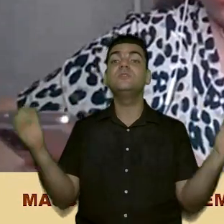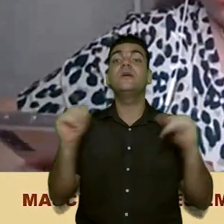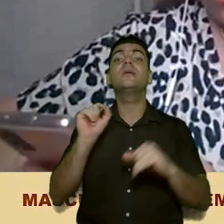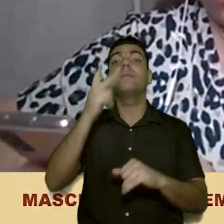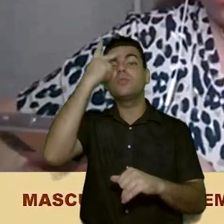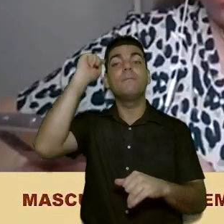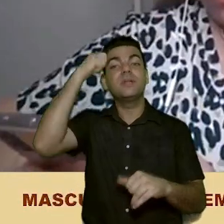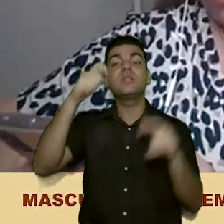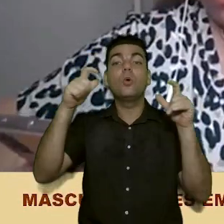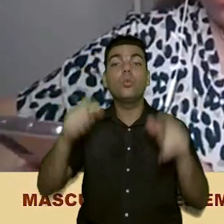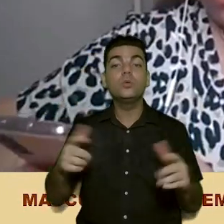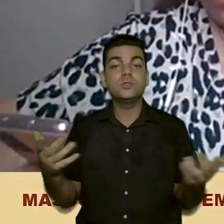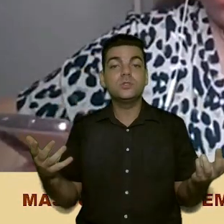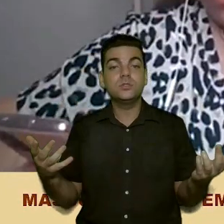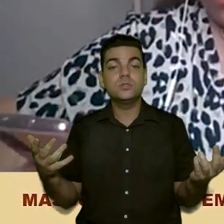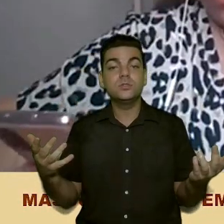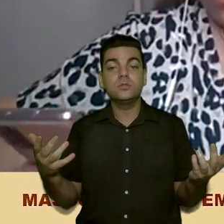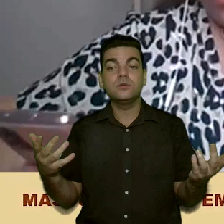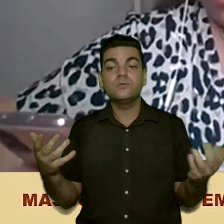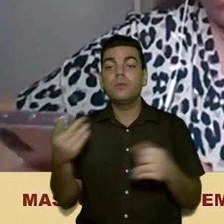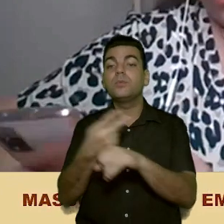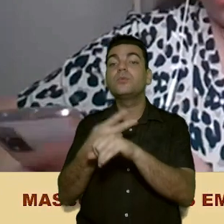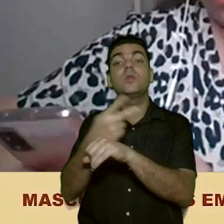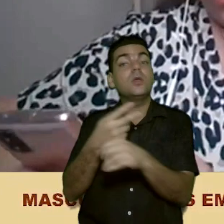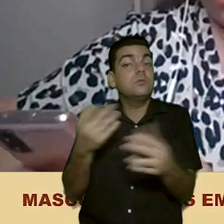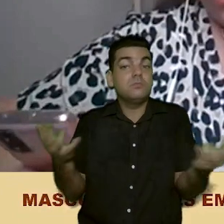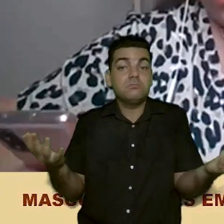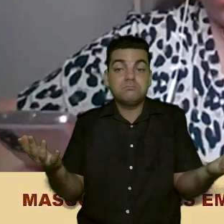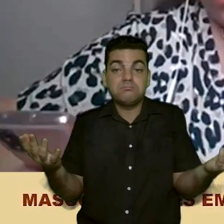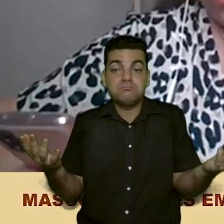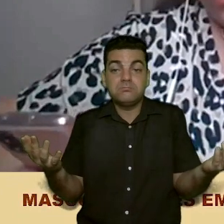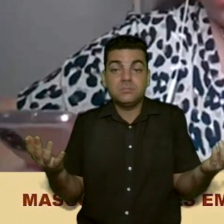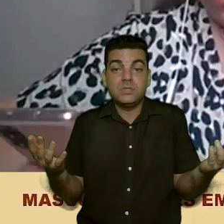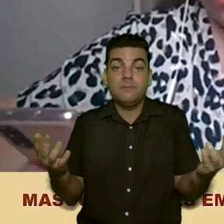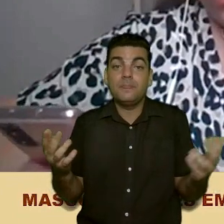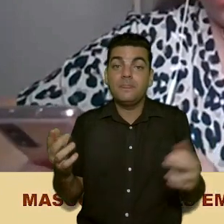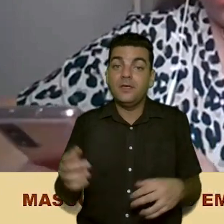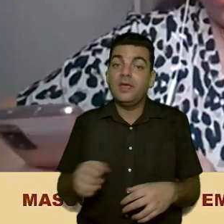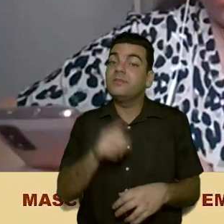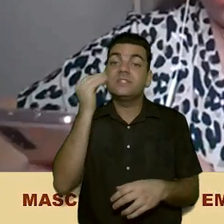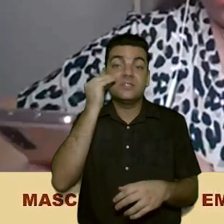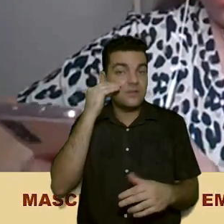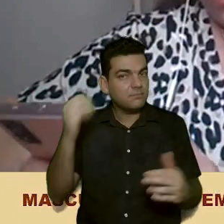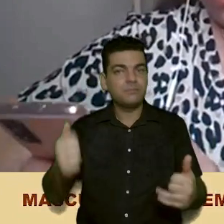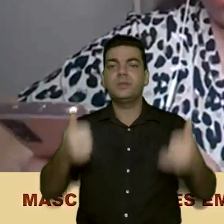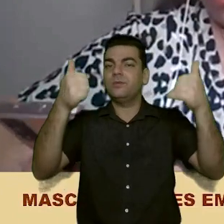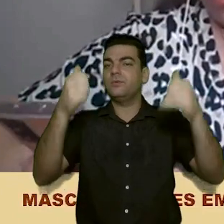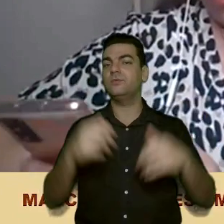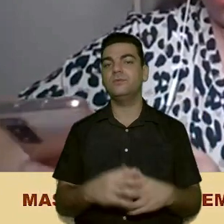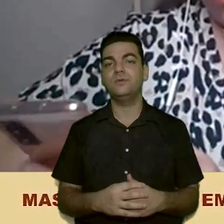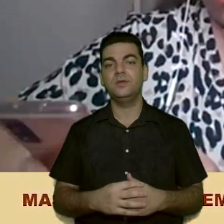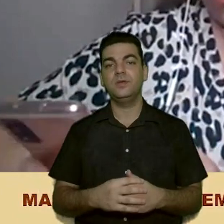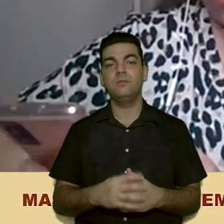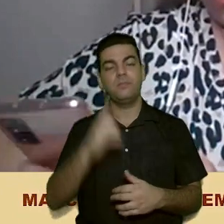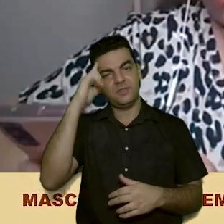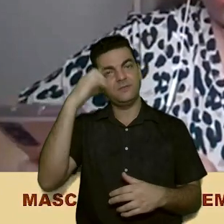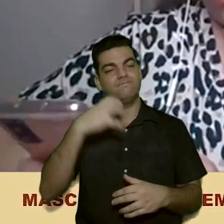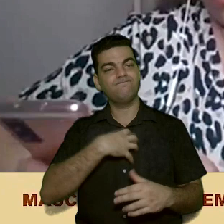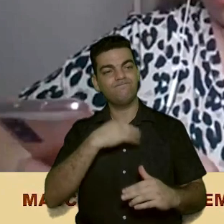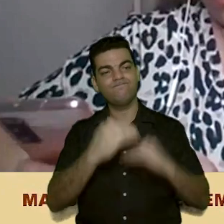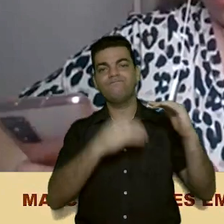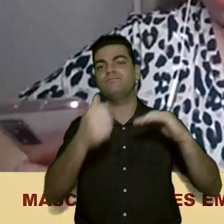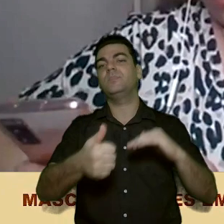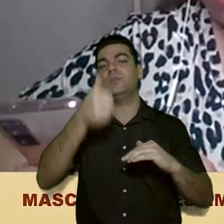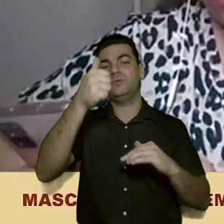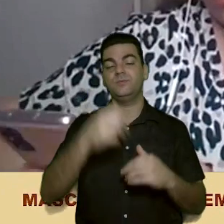Então, assim, a gente está já se organizando para ter um movimento de, cara, cadê essas pessoas, onde é que estão, né? Como é que a gente... É isso, é você fazendo